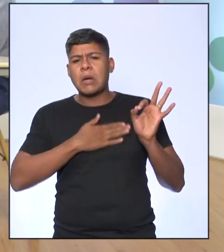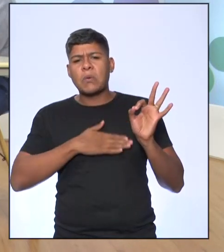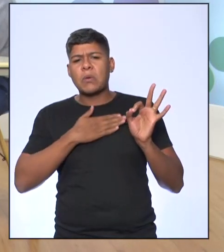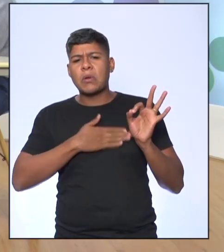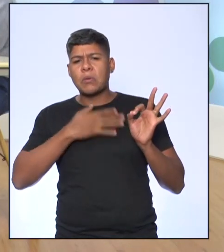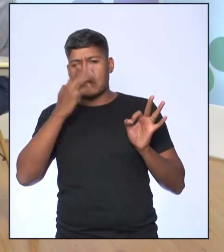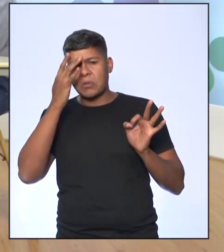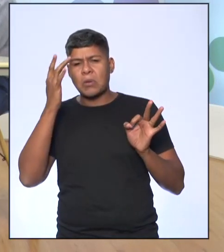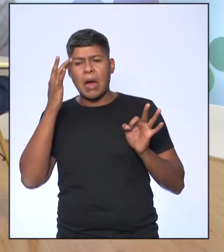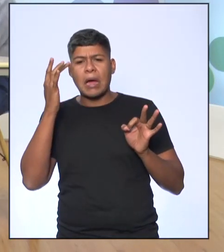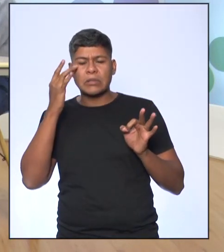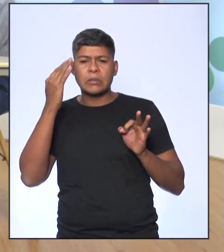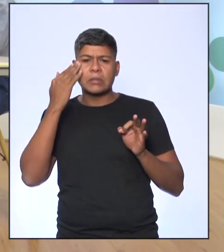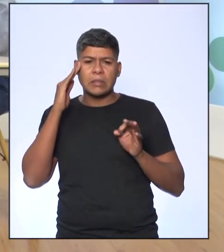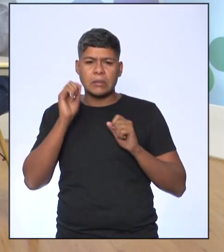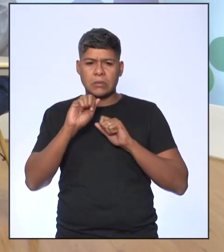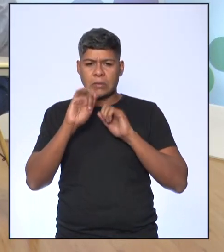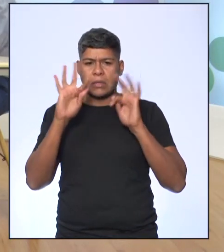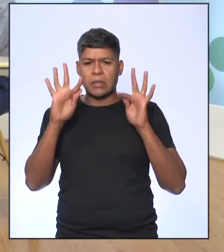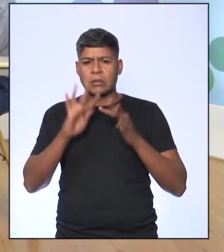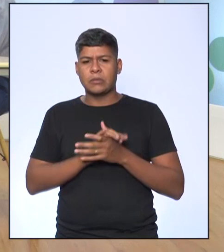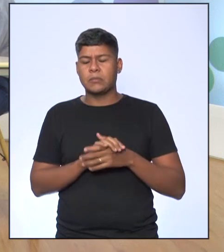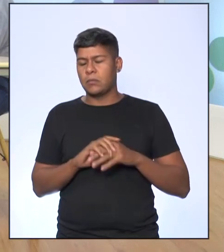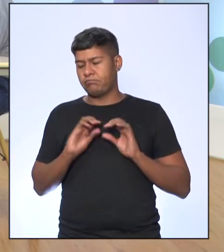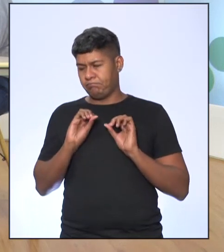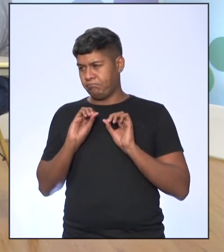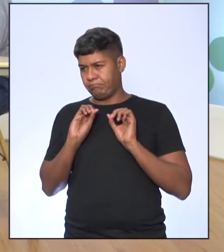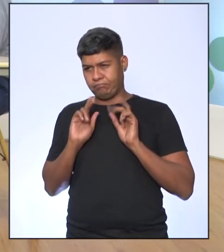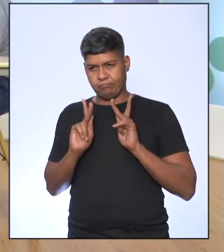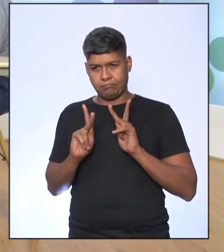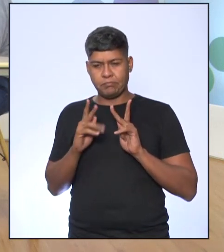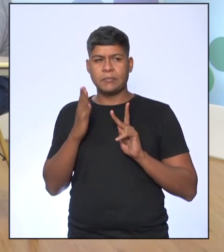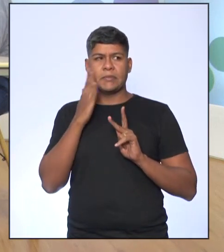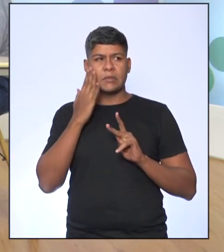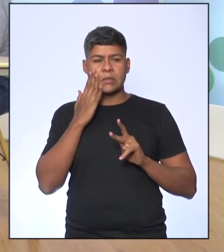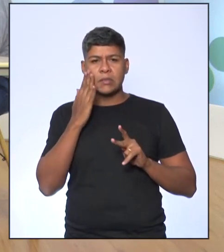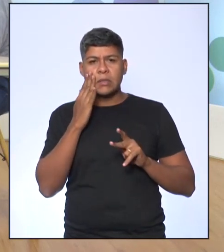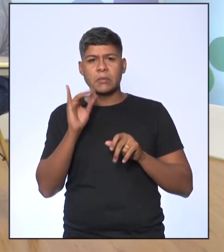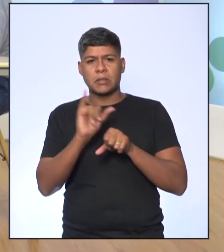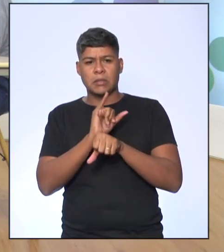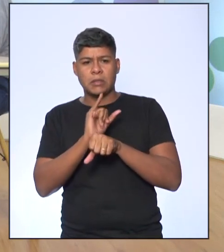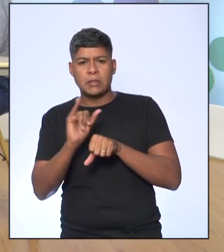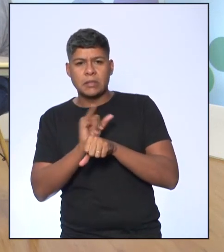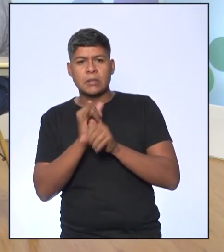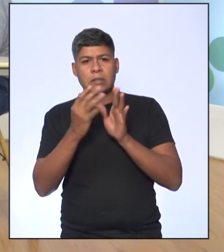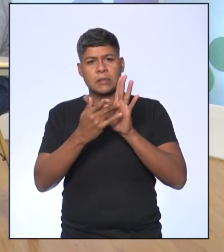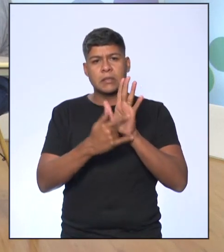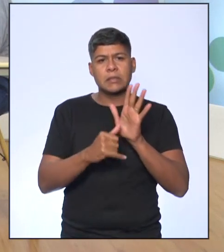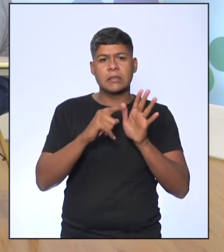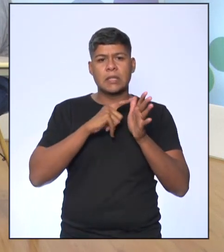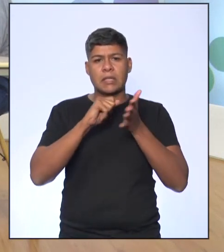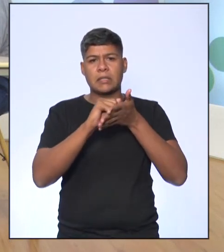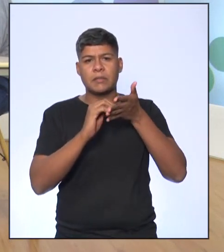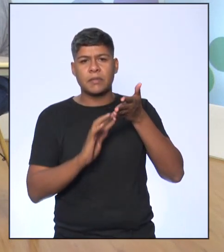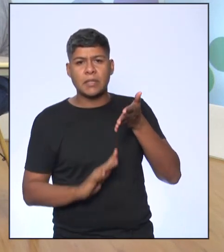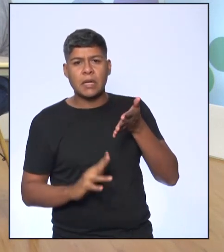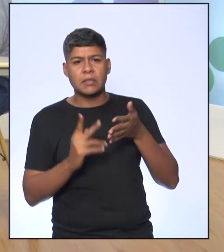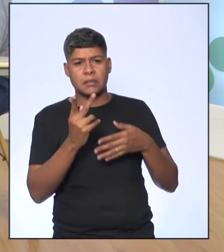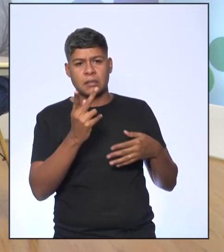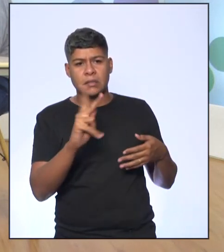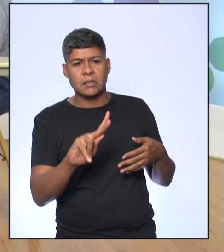pessoal está entendendo. Beleza, então, formado muito nesse aspecto, eu vou colocar uma atividade aí para